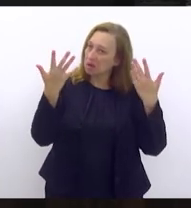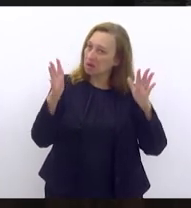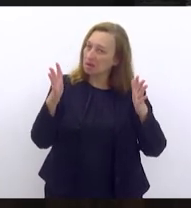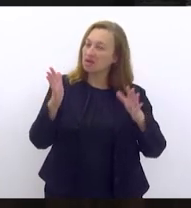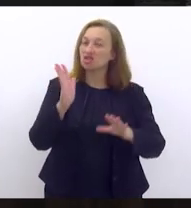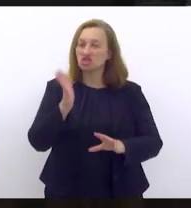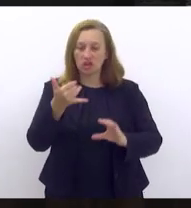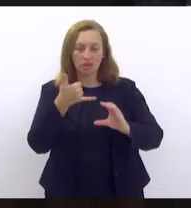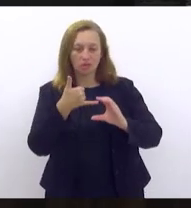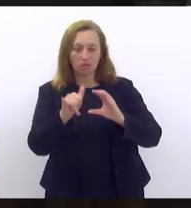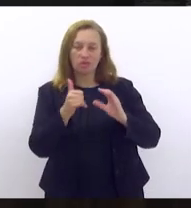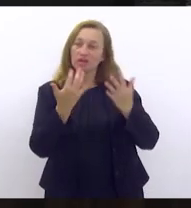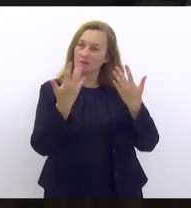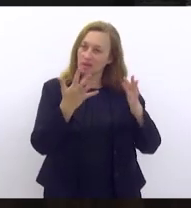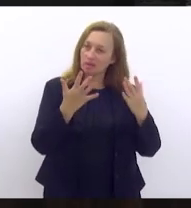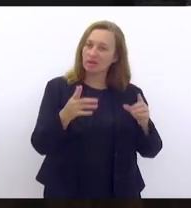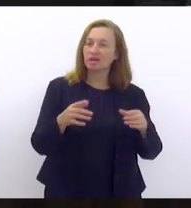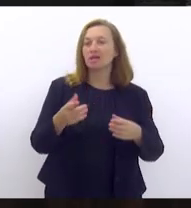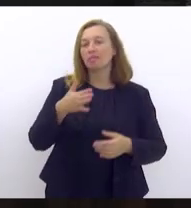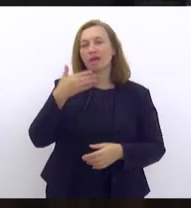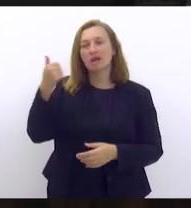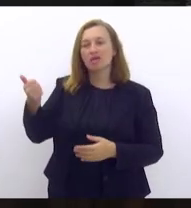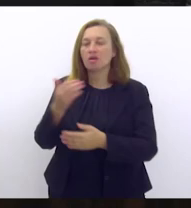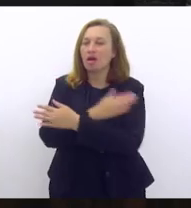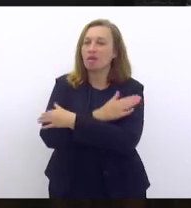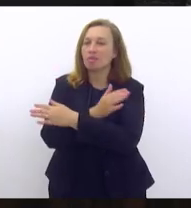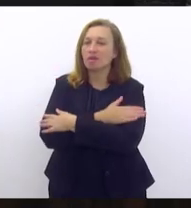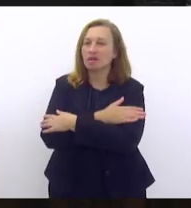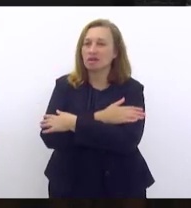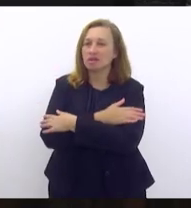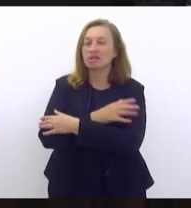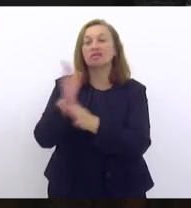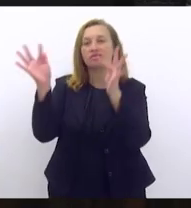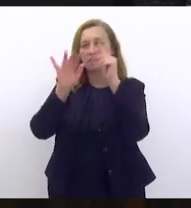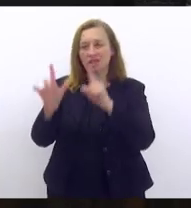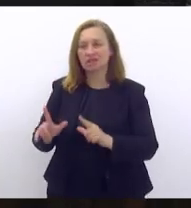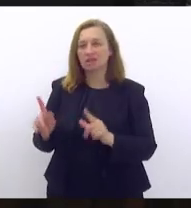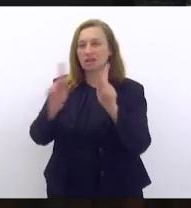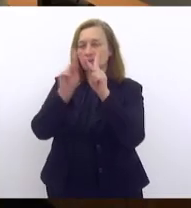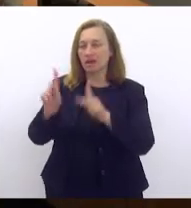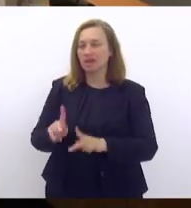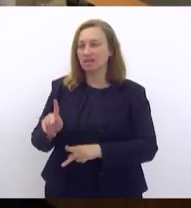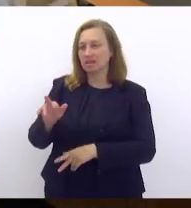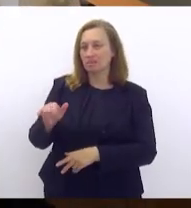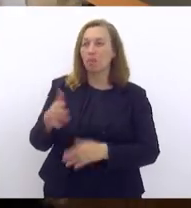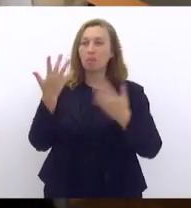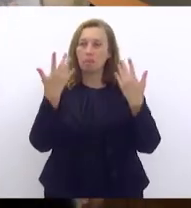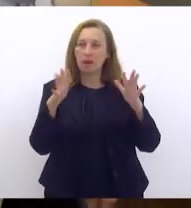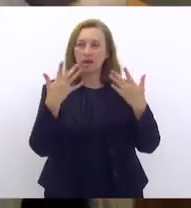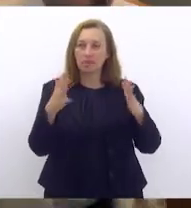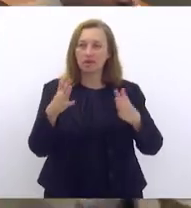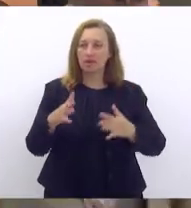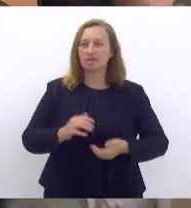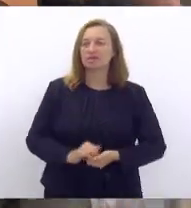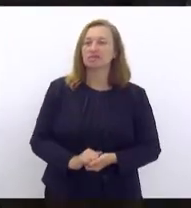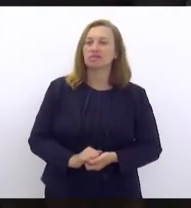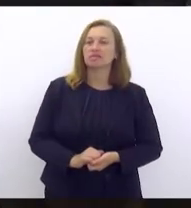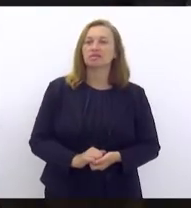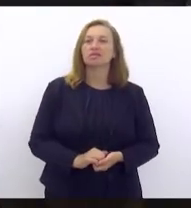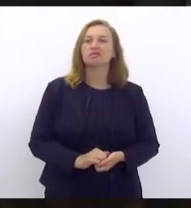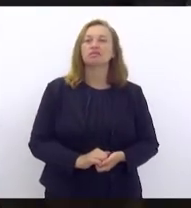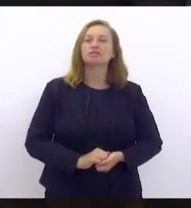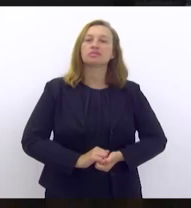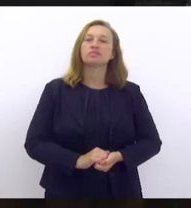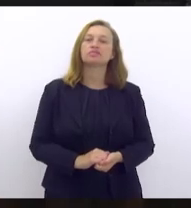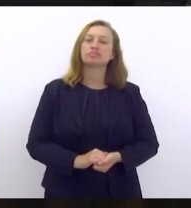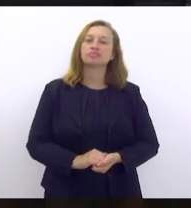mas pessoalmente é melhor. Receba os nossos abraços, calor humano, felicidade, paz, irmão. Parabéns pelo grande colega que você é da gente